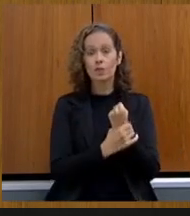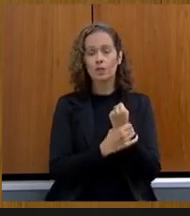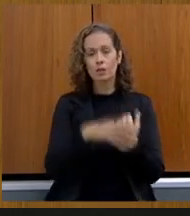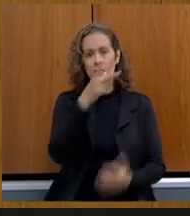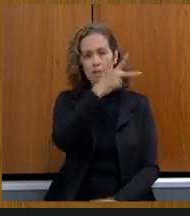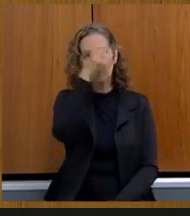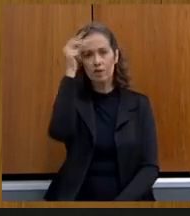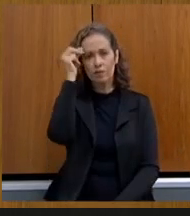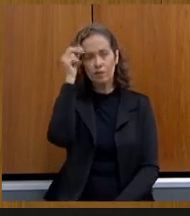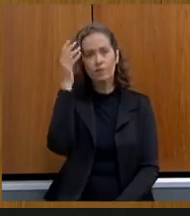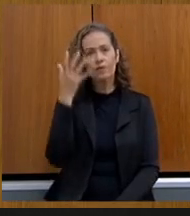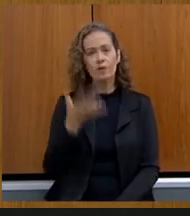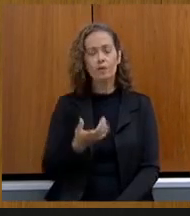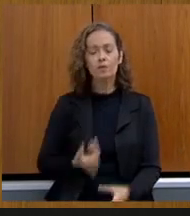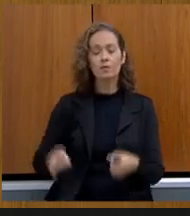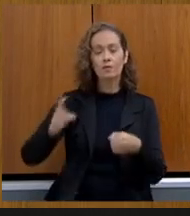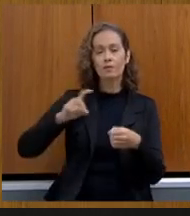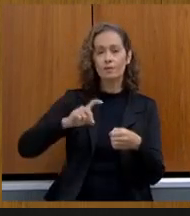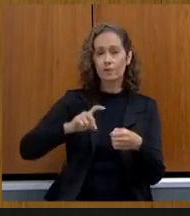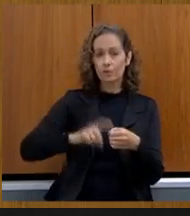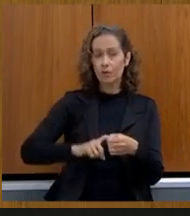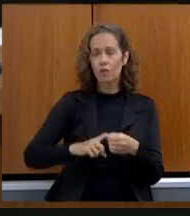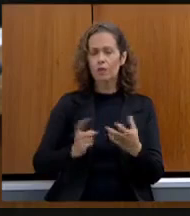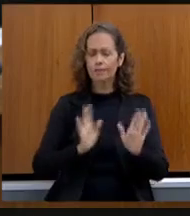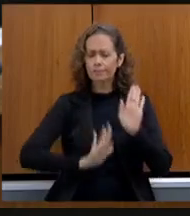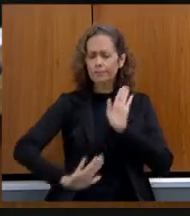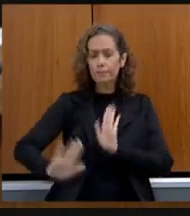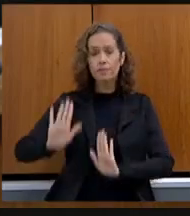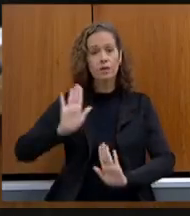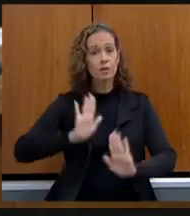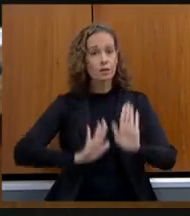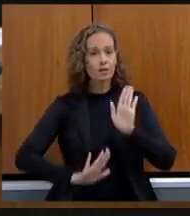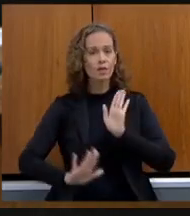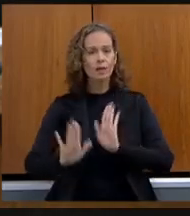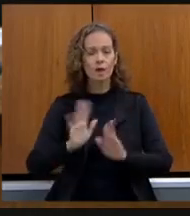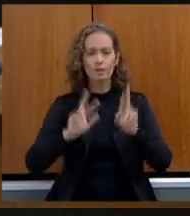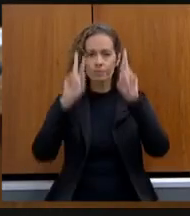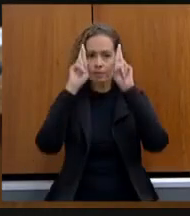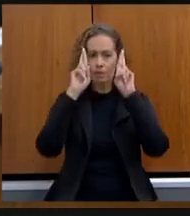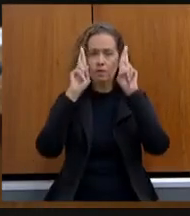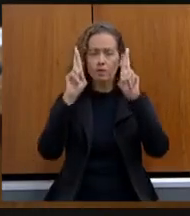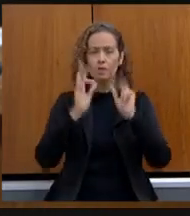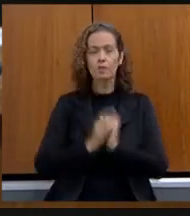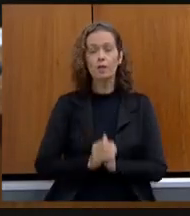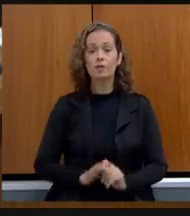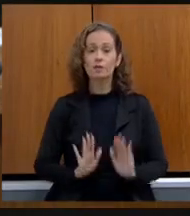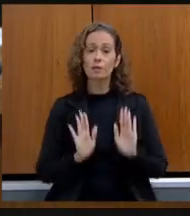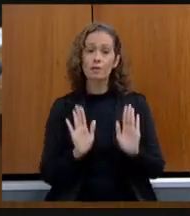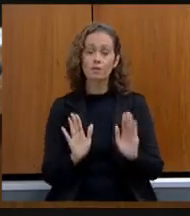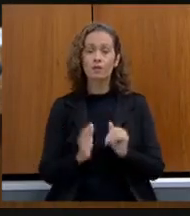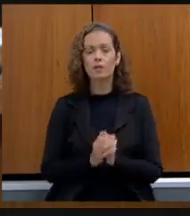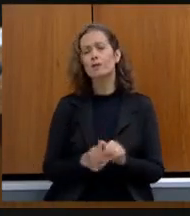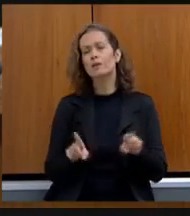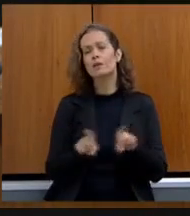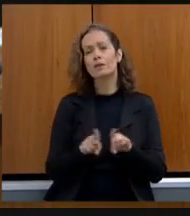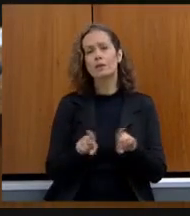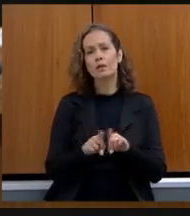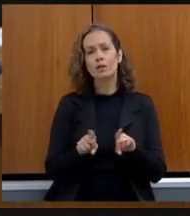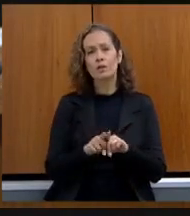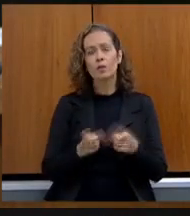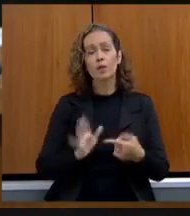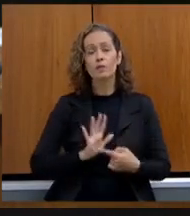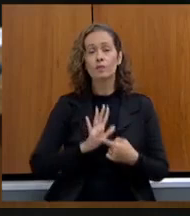né de fazer esse retorno de forma muito cuidadosa muito respeitosa mas que a nossa função também é